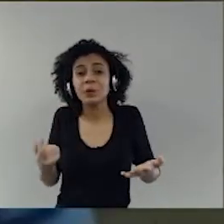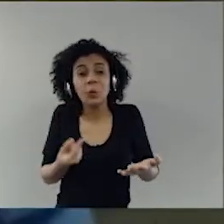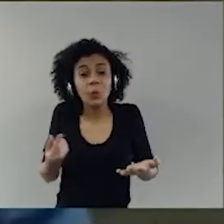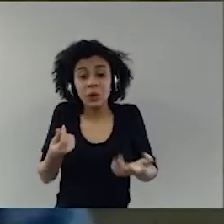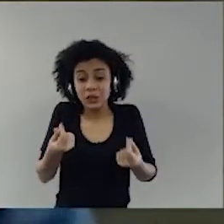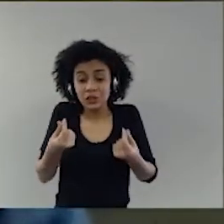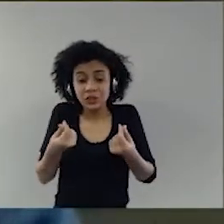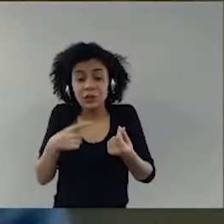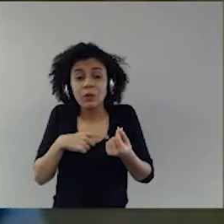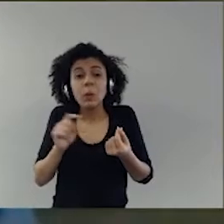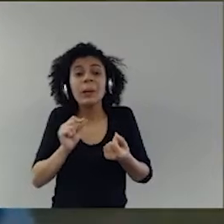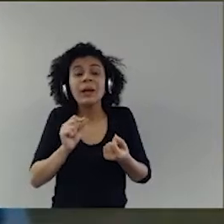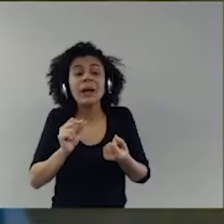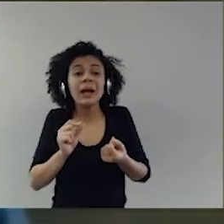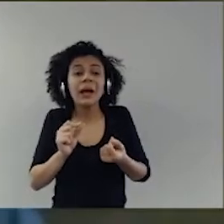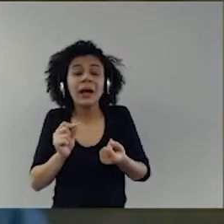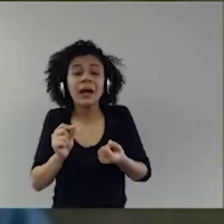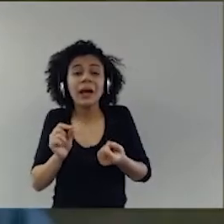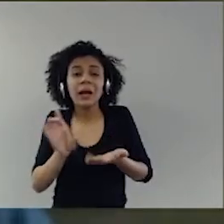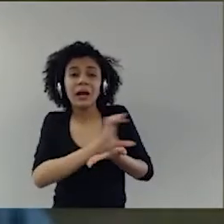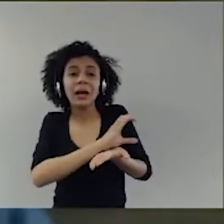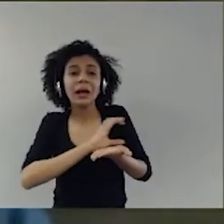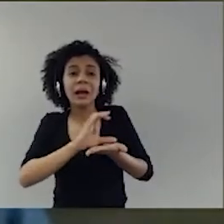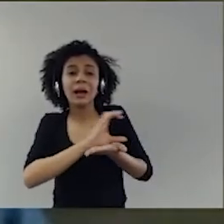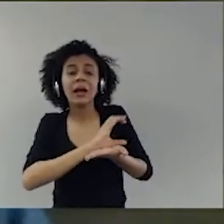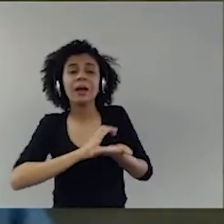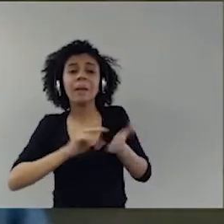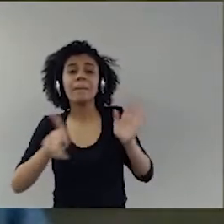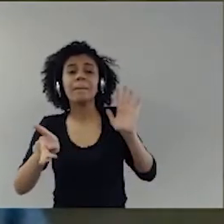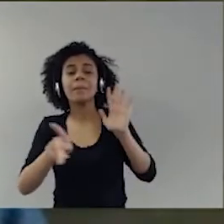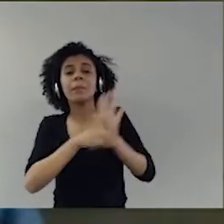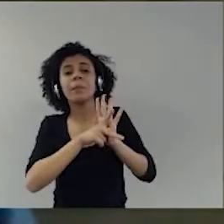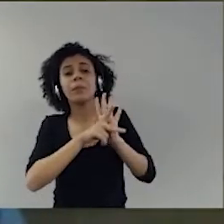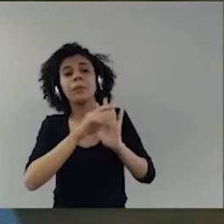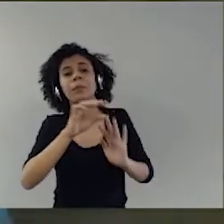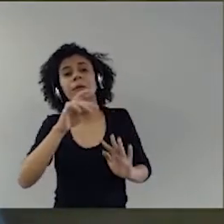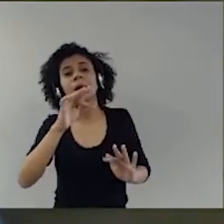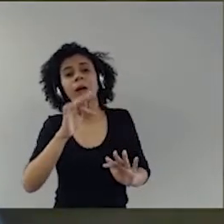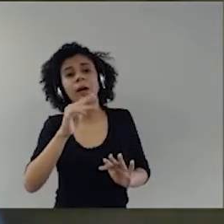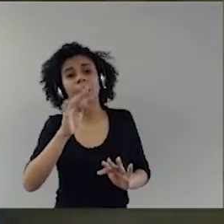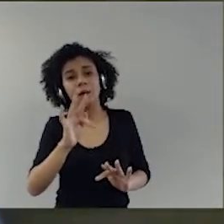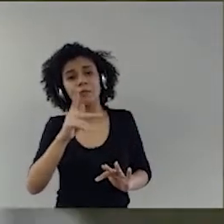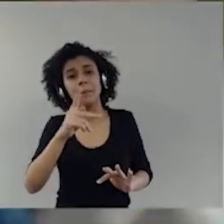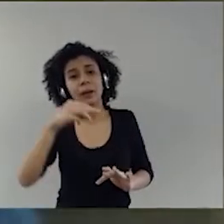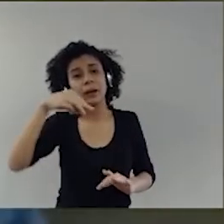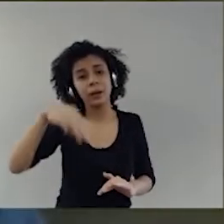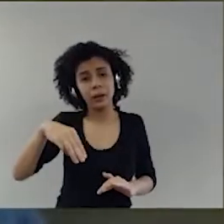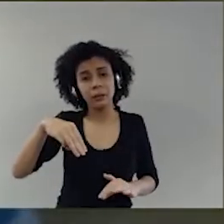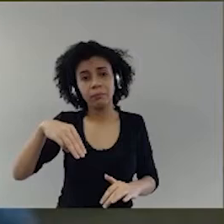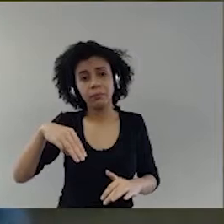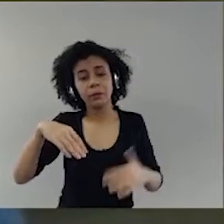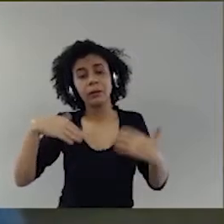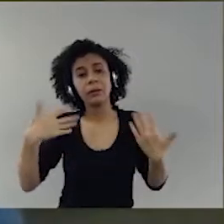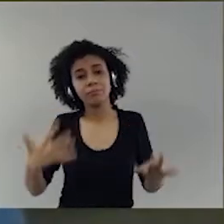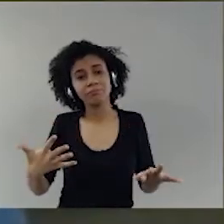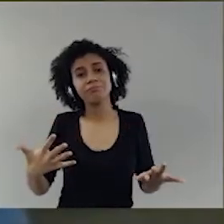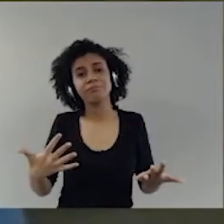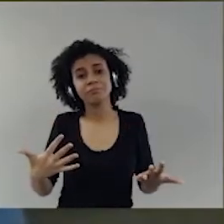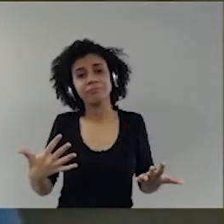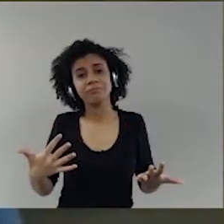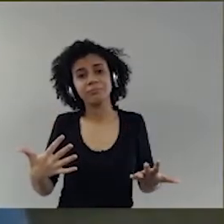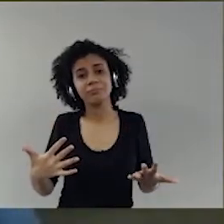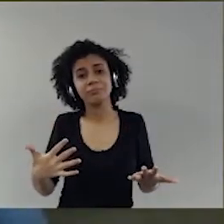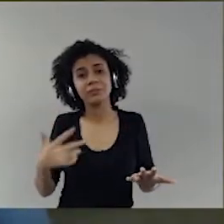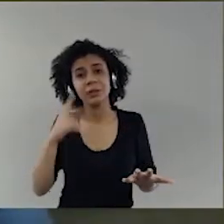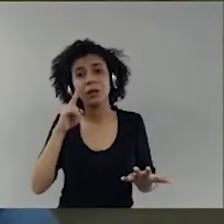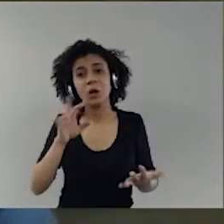renda, né, aquelas receitas do FPM. E também